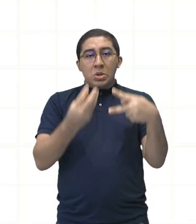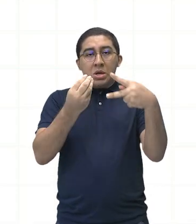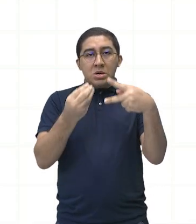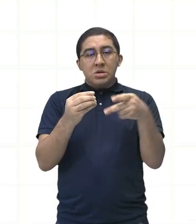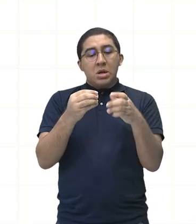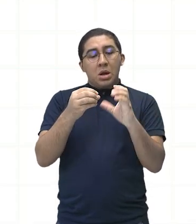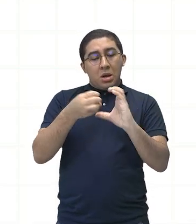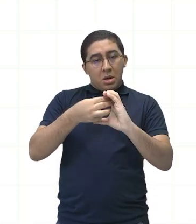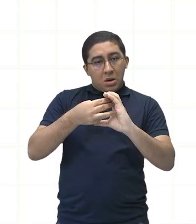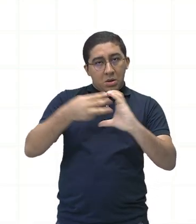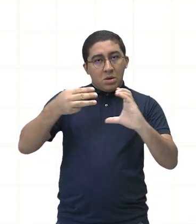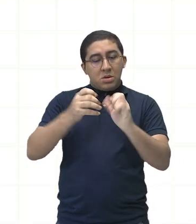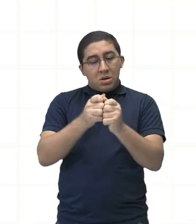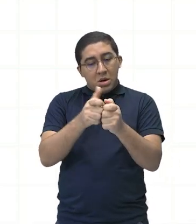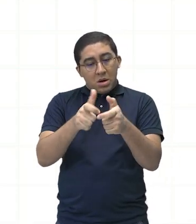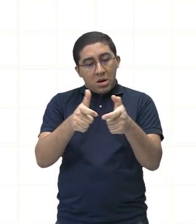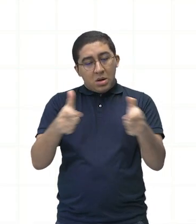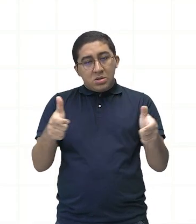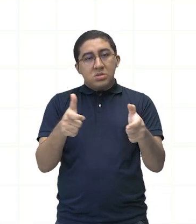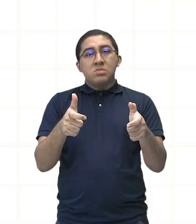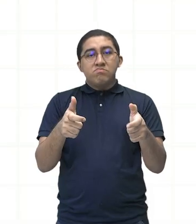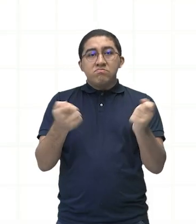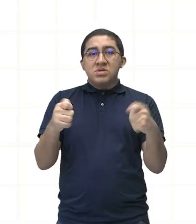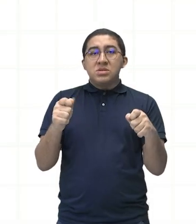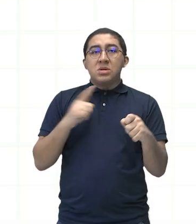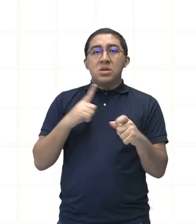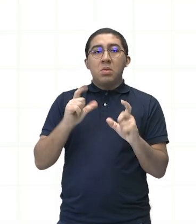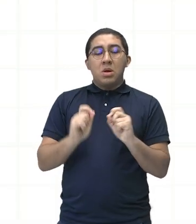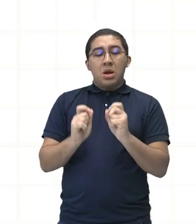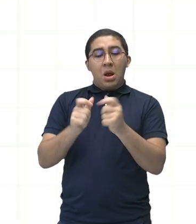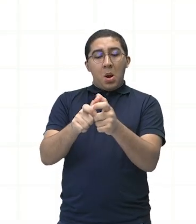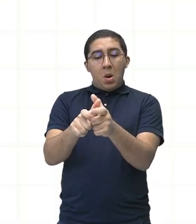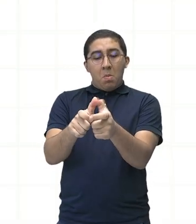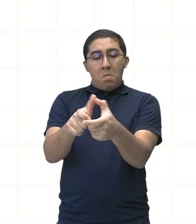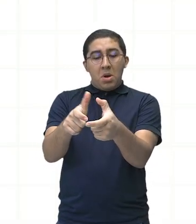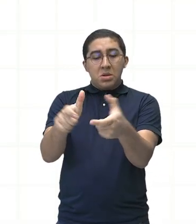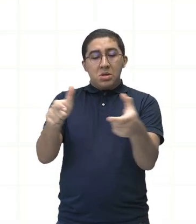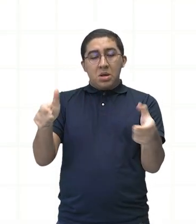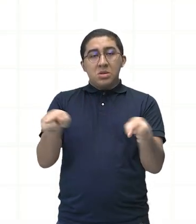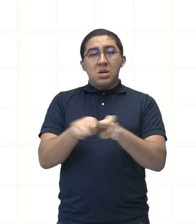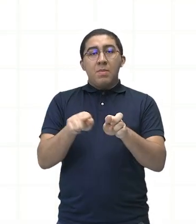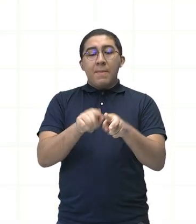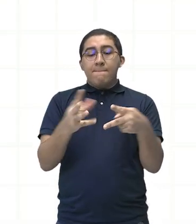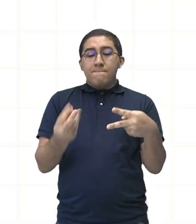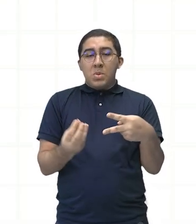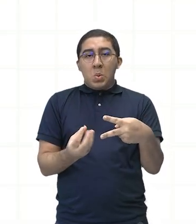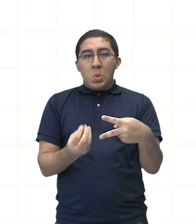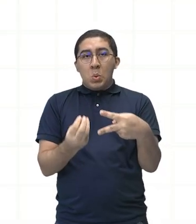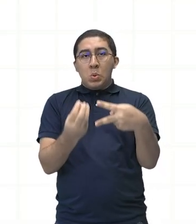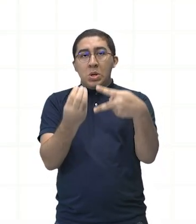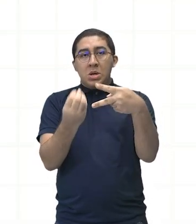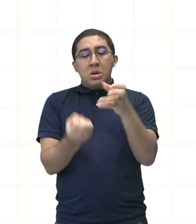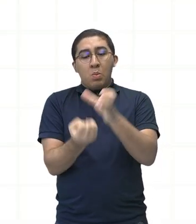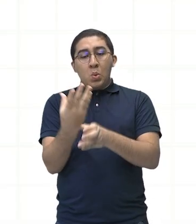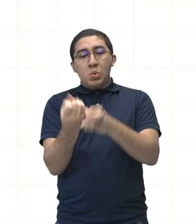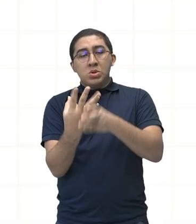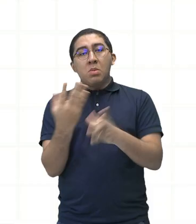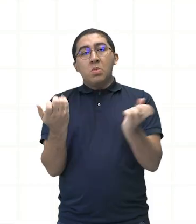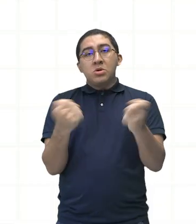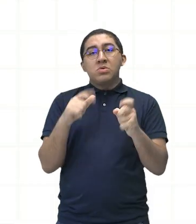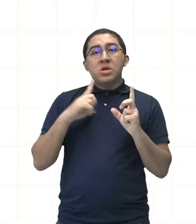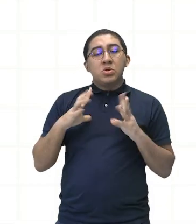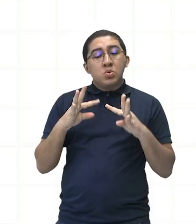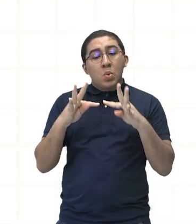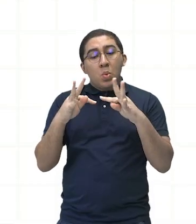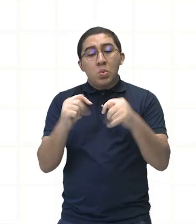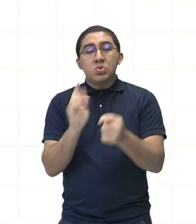da célula se dividir, ela precisa aumentar de tamanho e produzir proteínas para que ela tenha todo o material